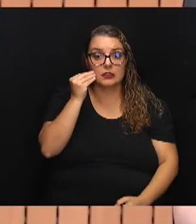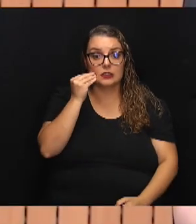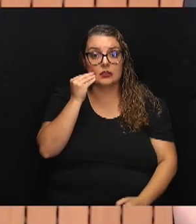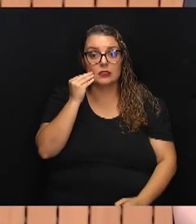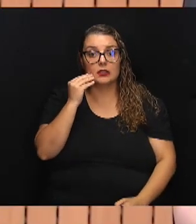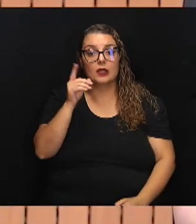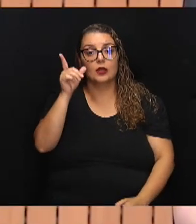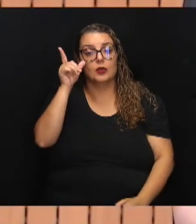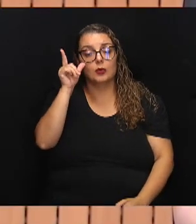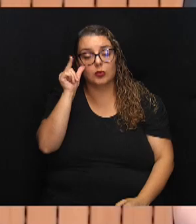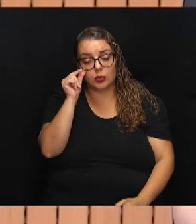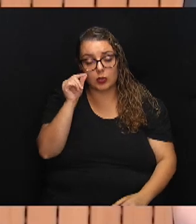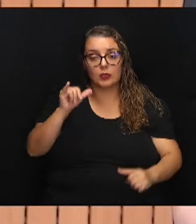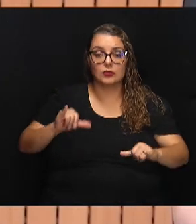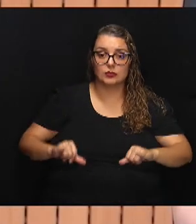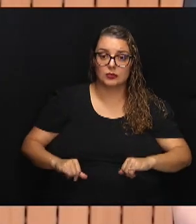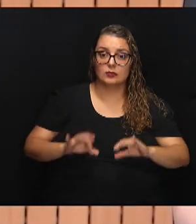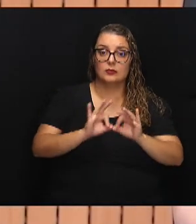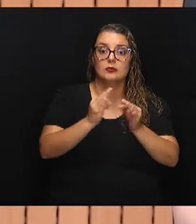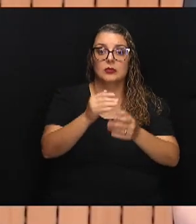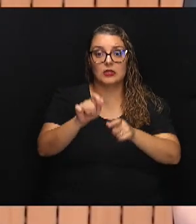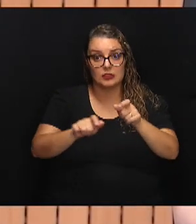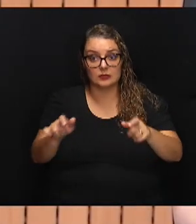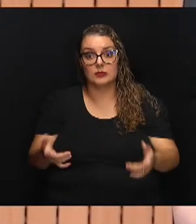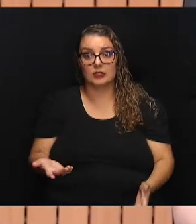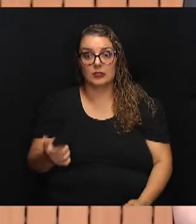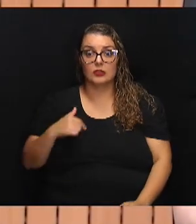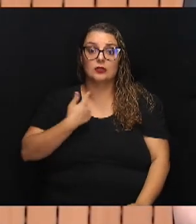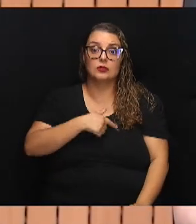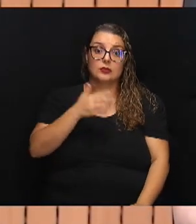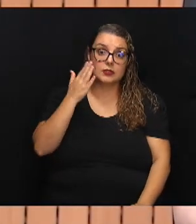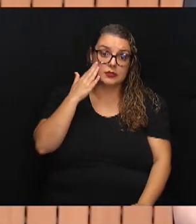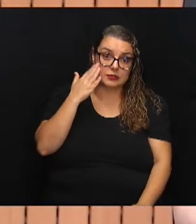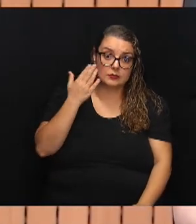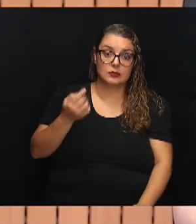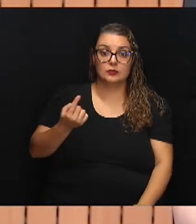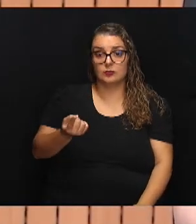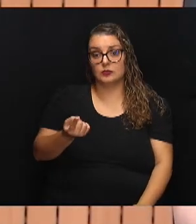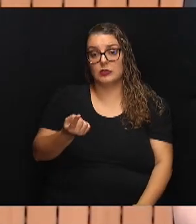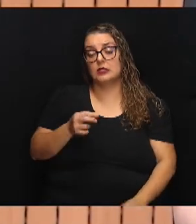dos familiares dessas pessoas. A gente sabe que uma das